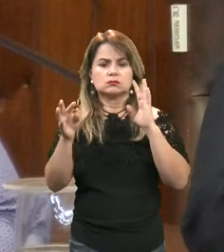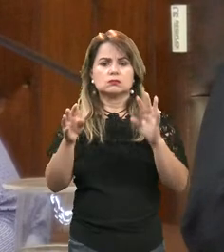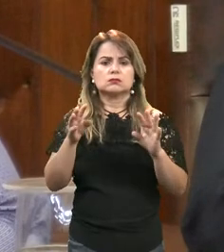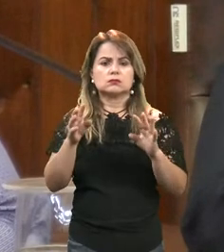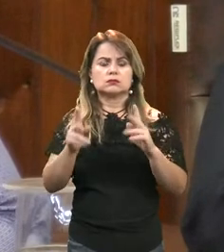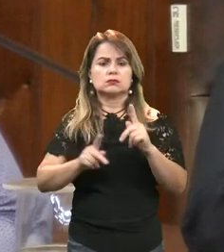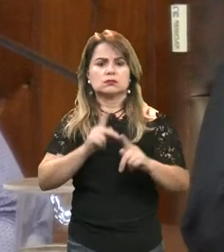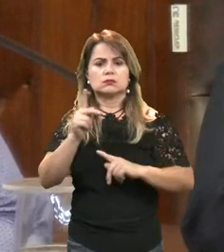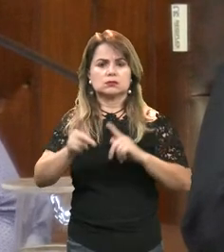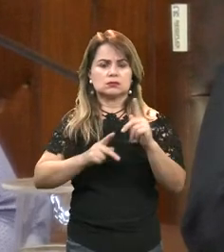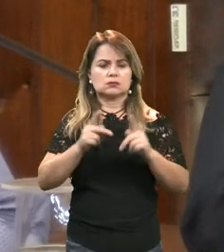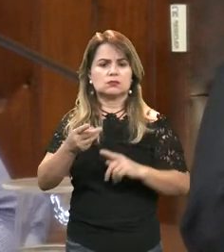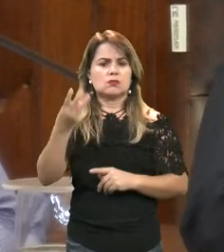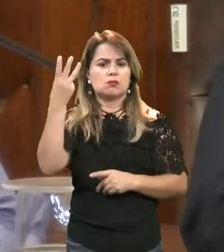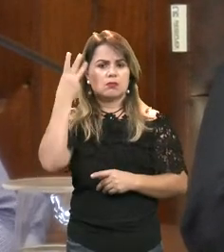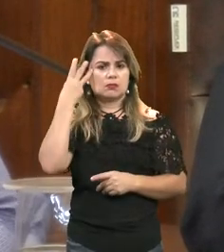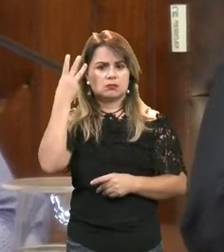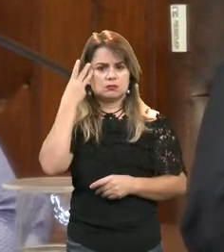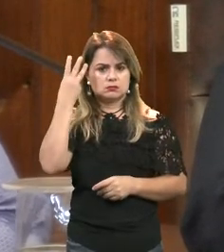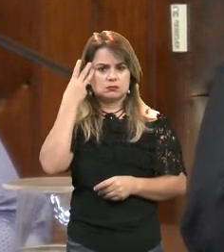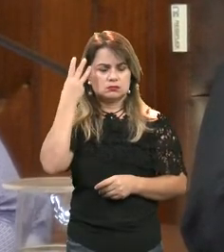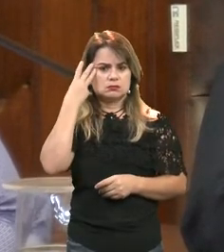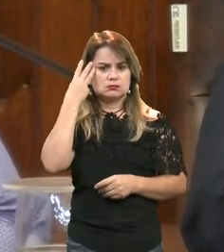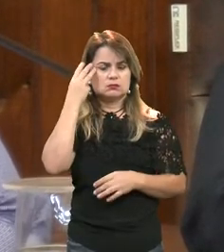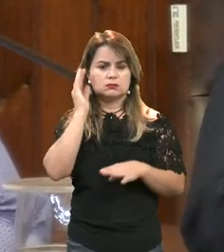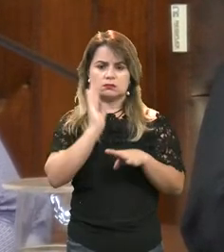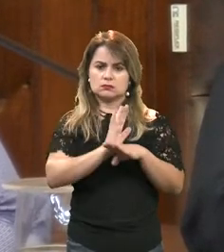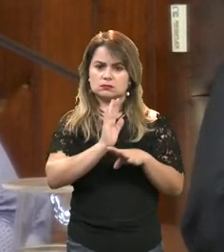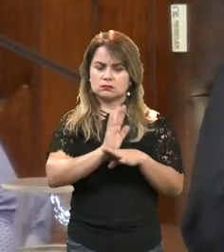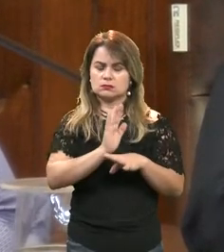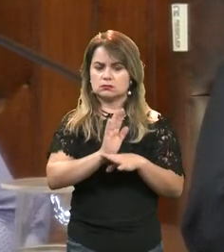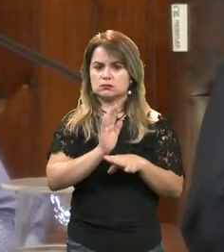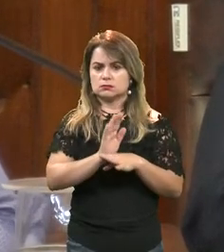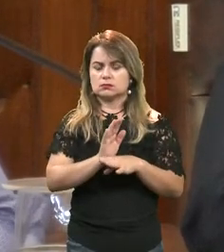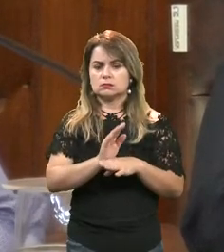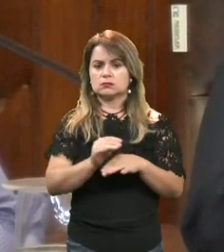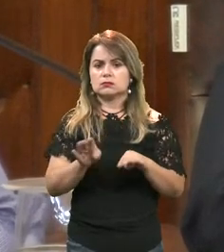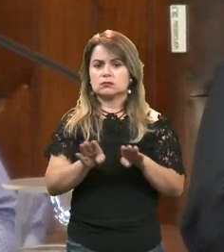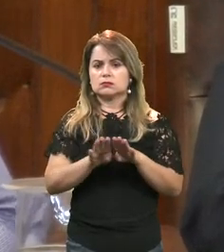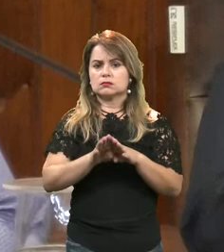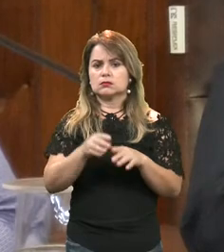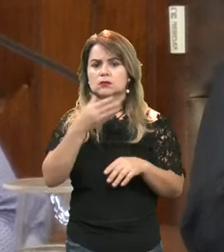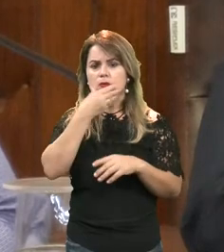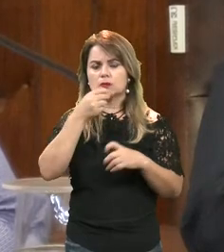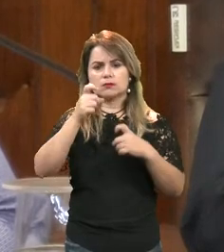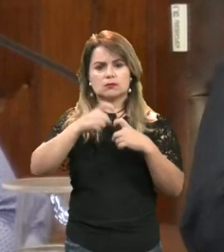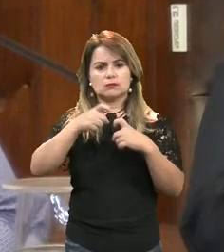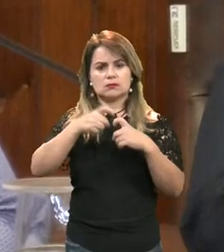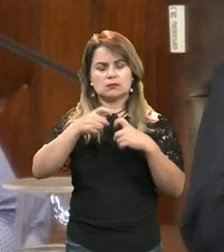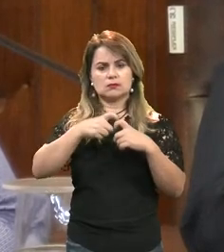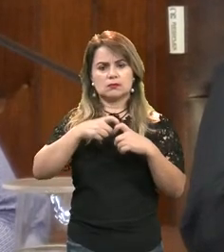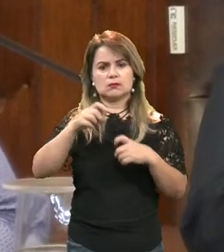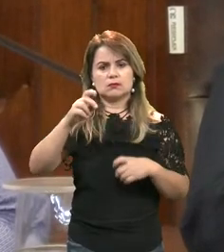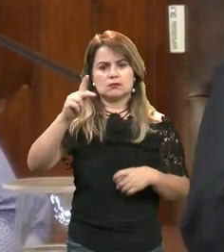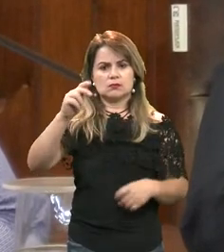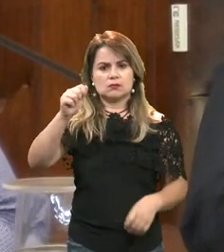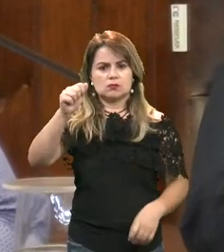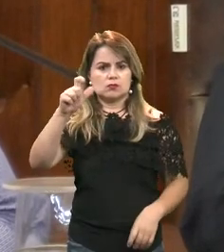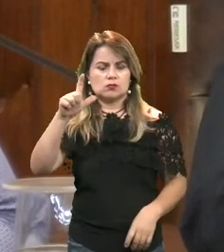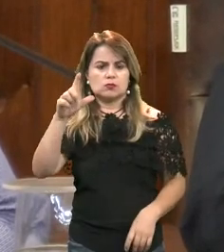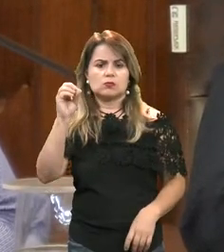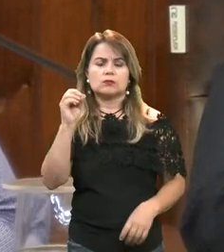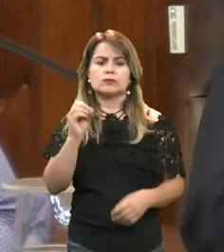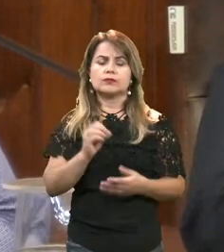dos transtornos psiquiátricos. Do Dr. Paulo Tomás Fleury Teixeira, da Universidade Federal de Minas